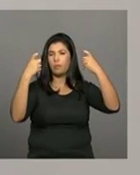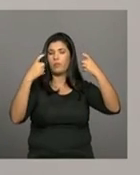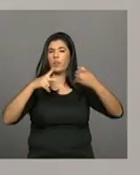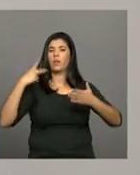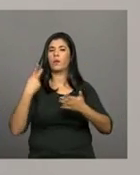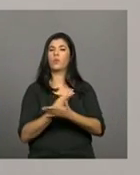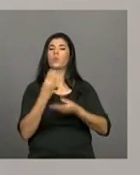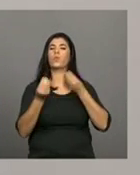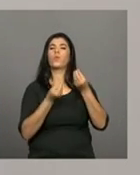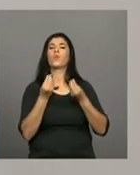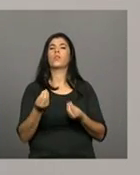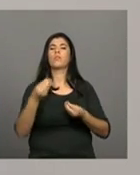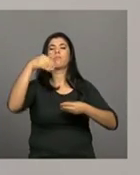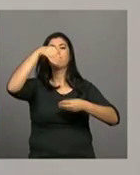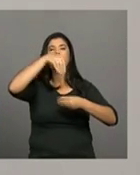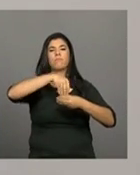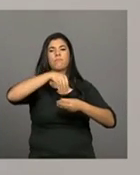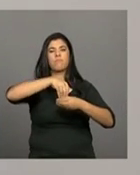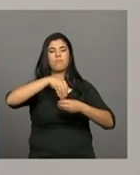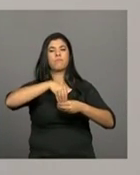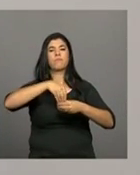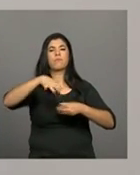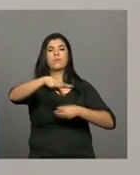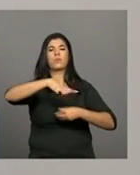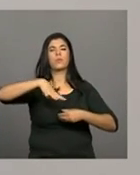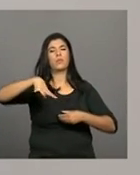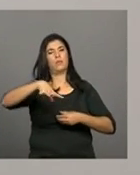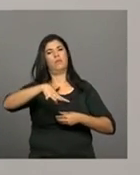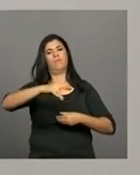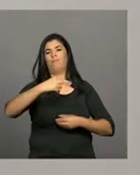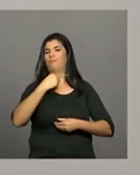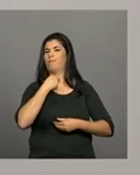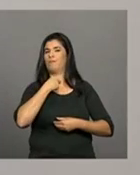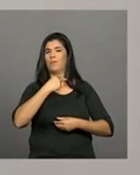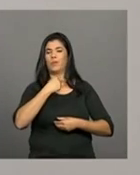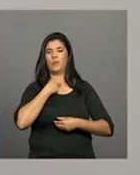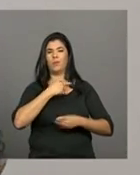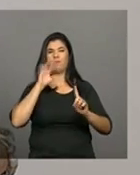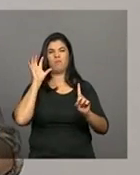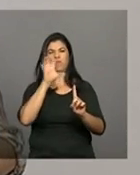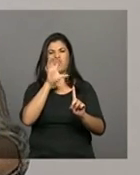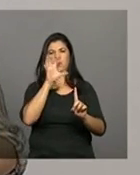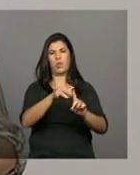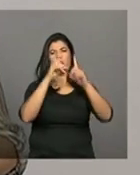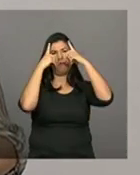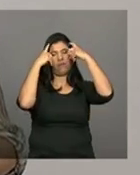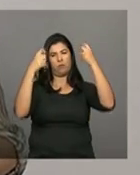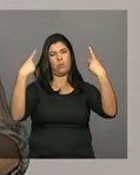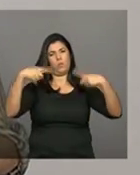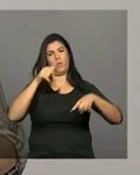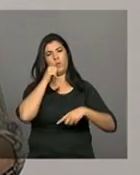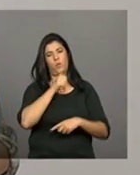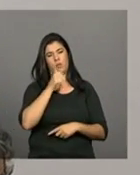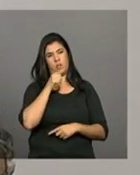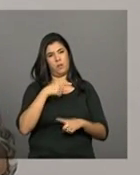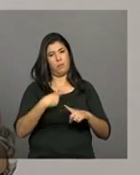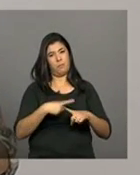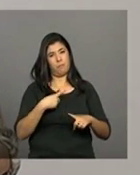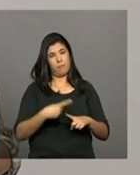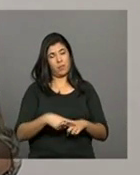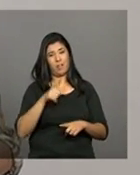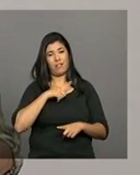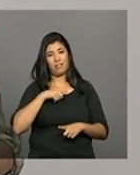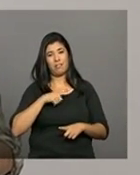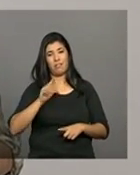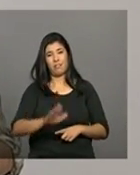dá dentro de um espaço que não pode ser um espaço de violência, porque atinge